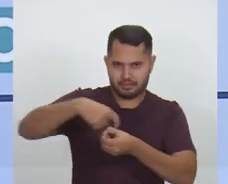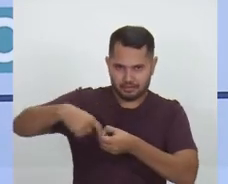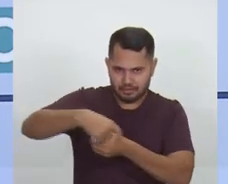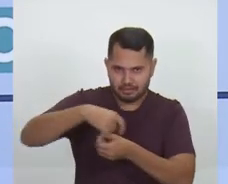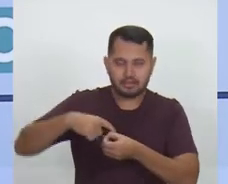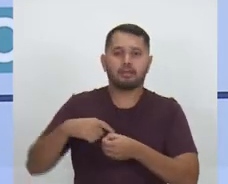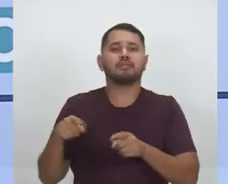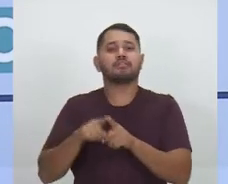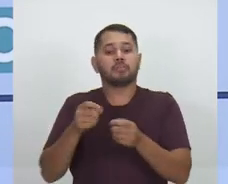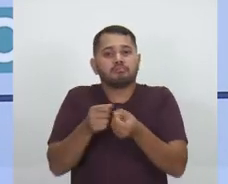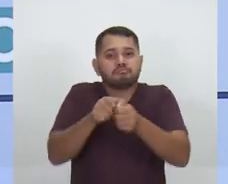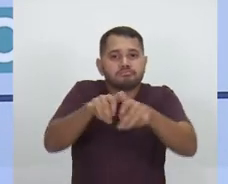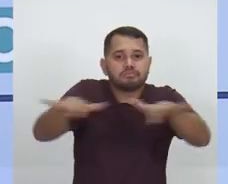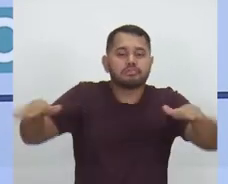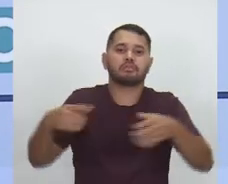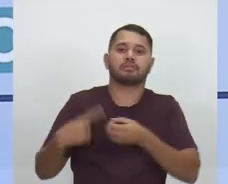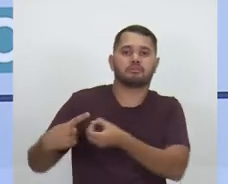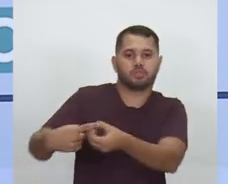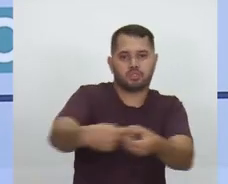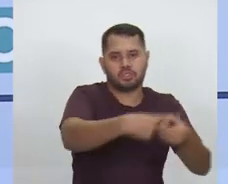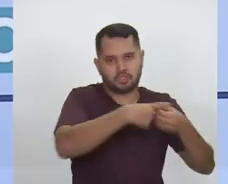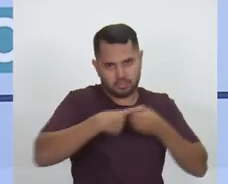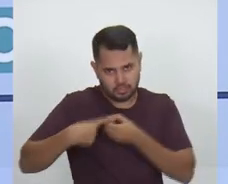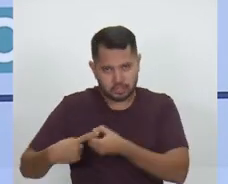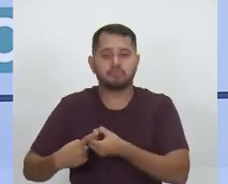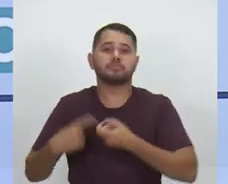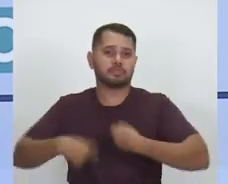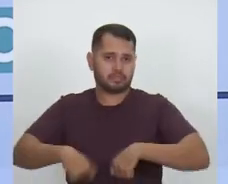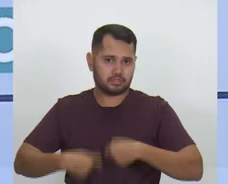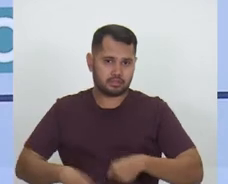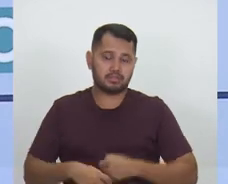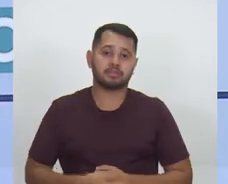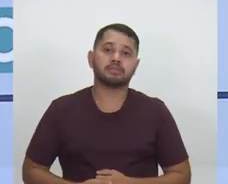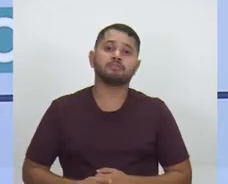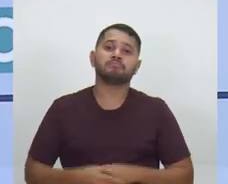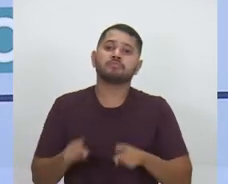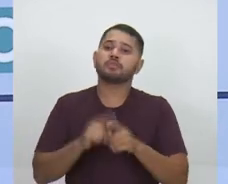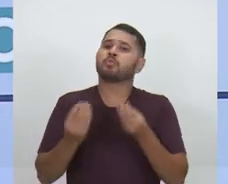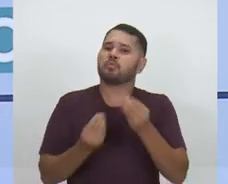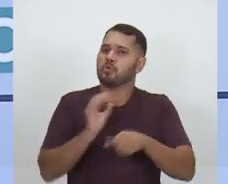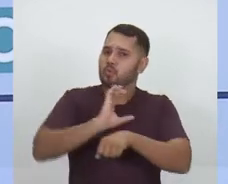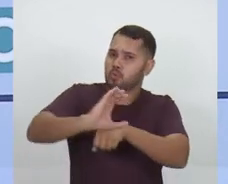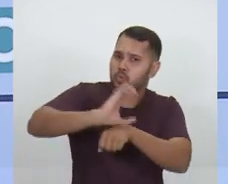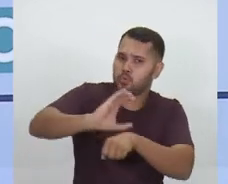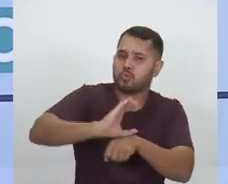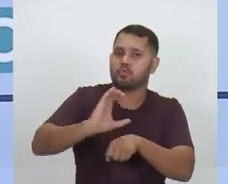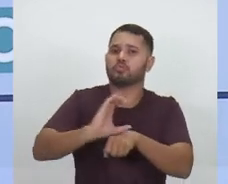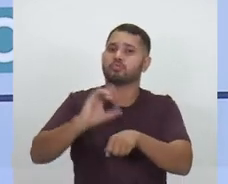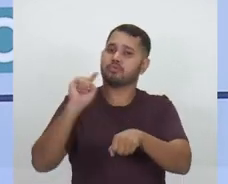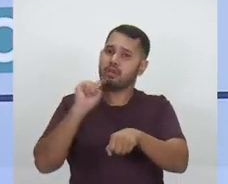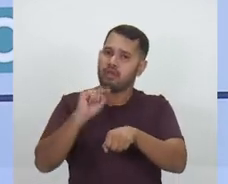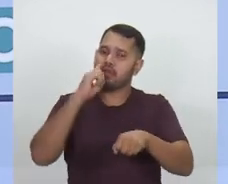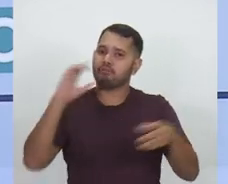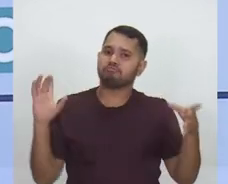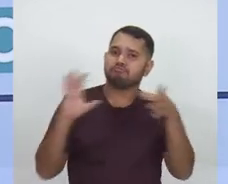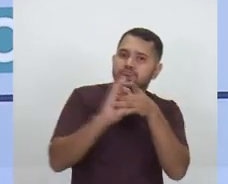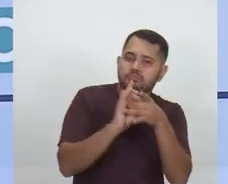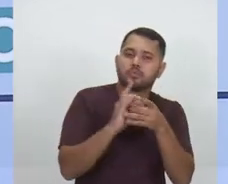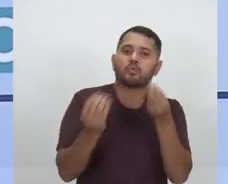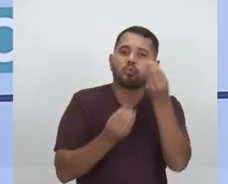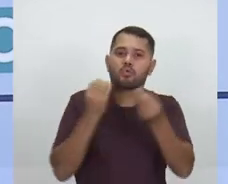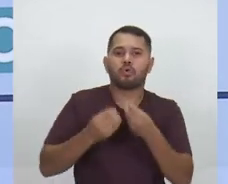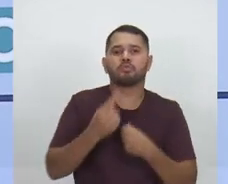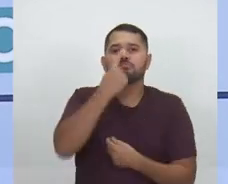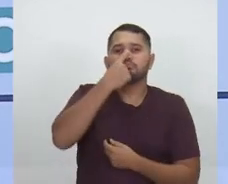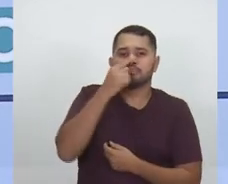outros municípios do estado do amazonas disponibilizando cursos tenham é a relação com a vocação de cada